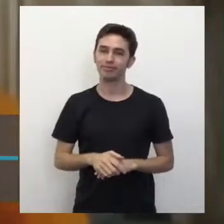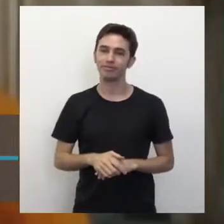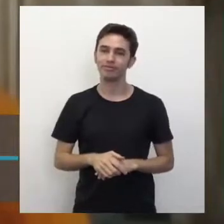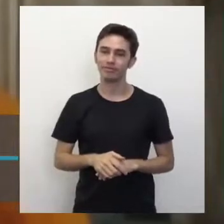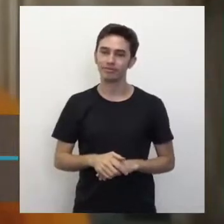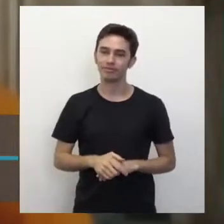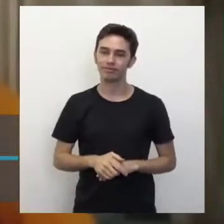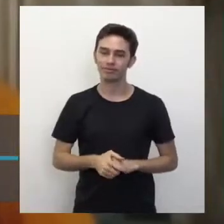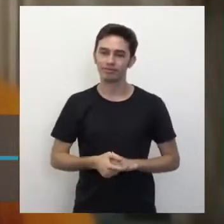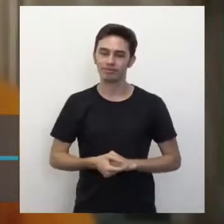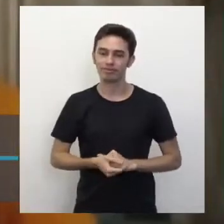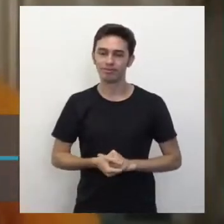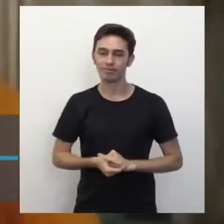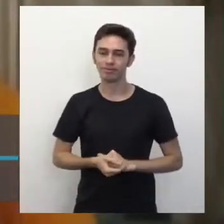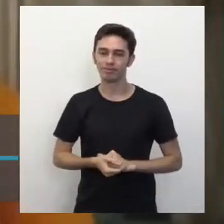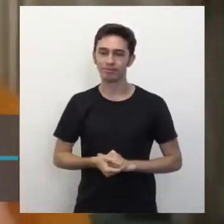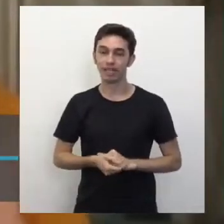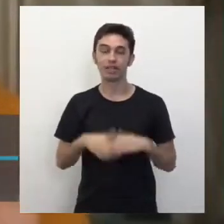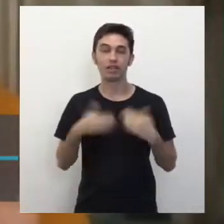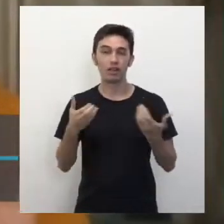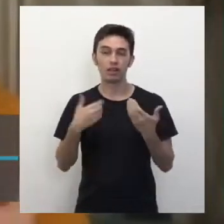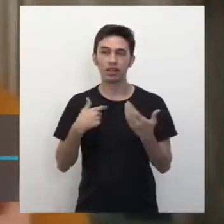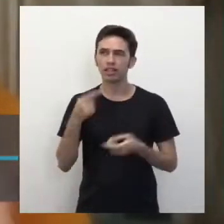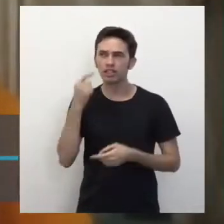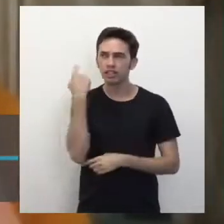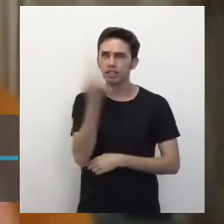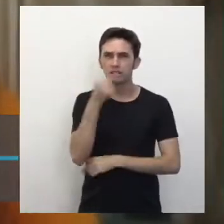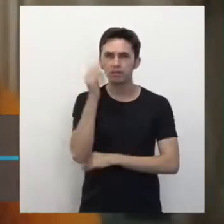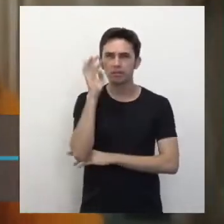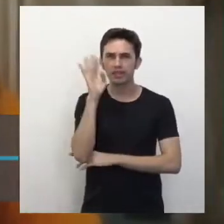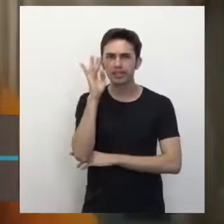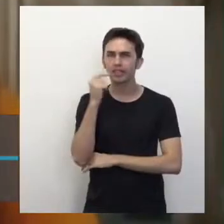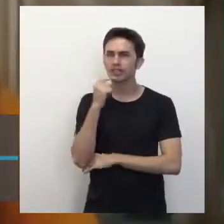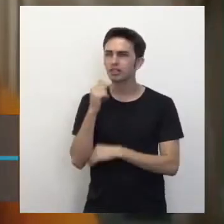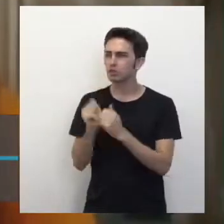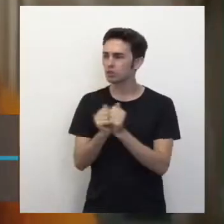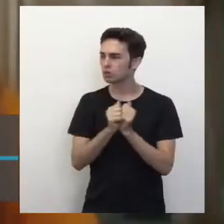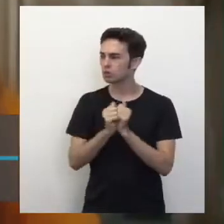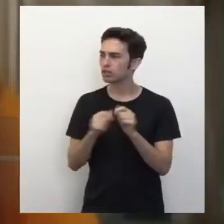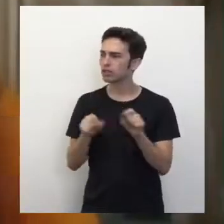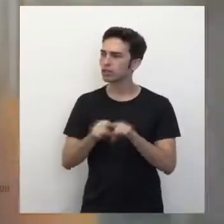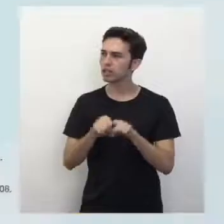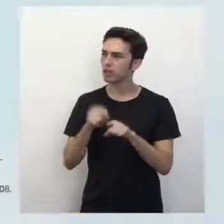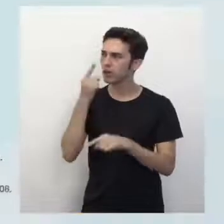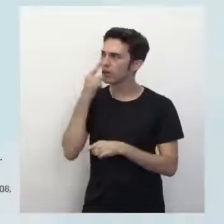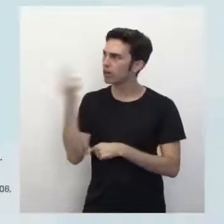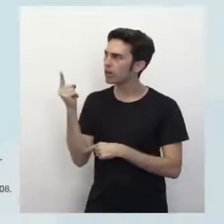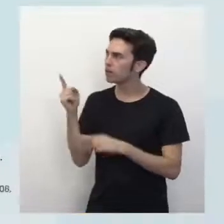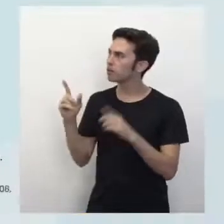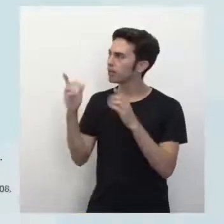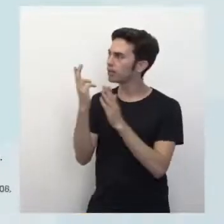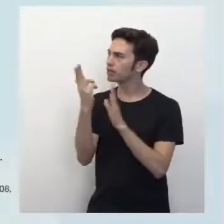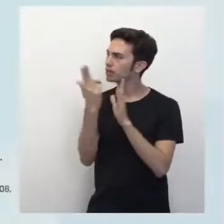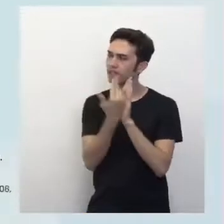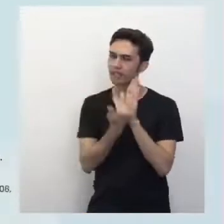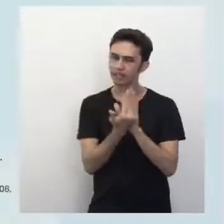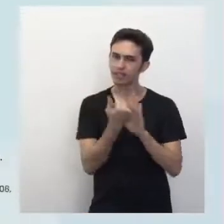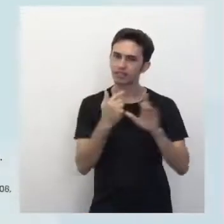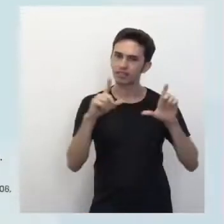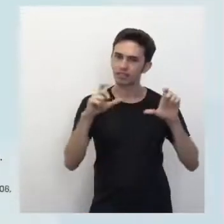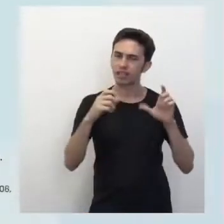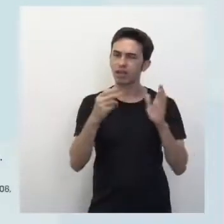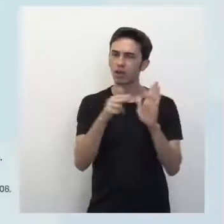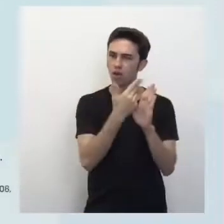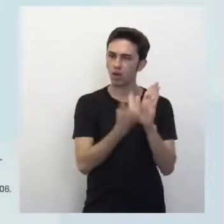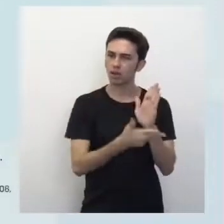é? Então, eu queria que a gente pensasse juntos, e aí olhando também para essa imagem, essa obra que eu